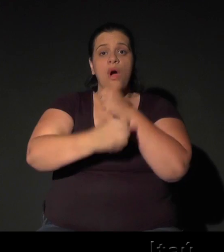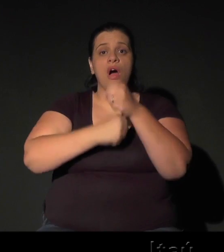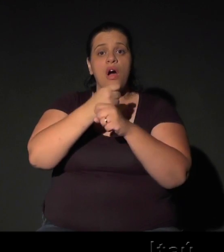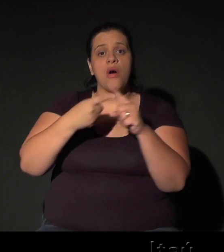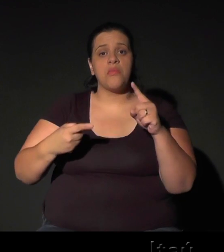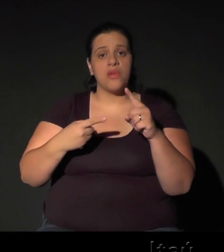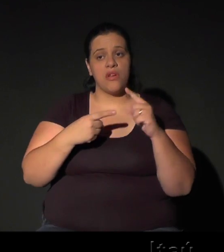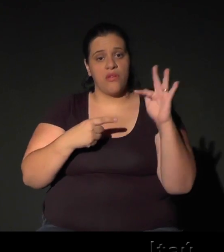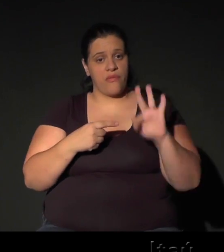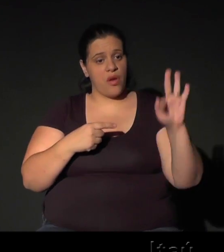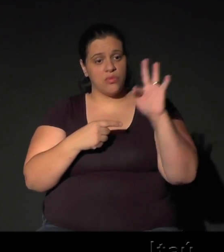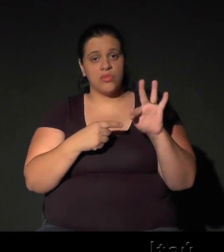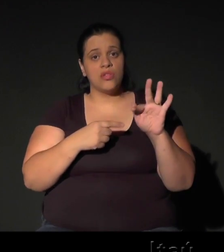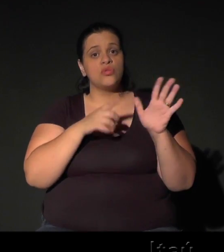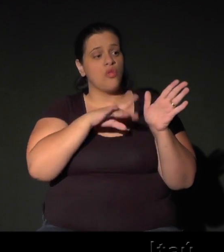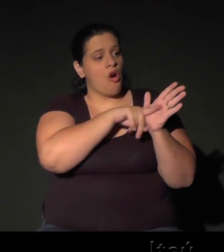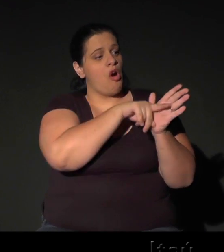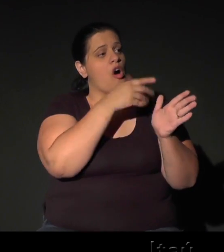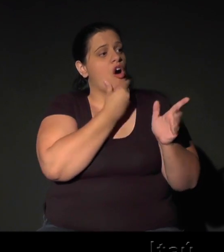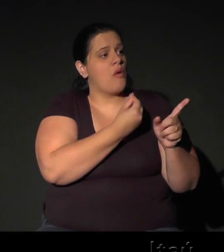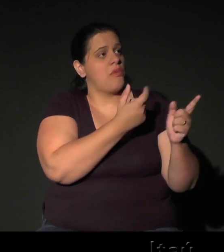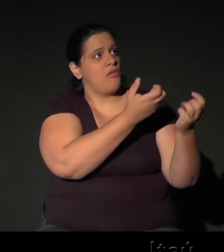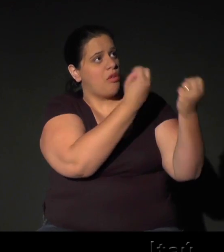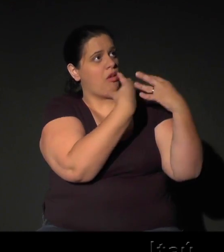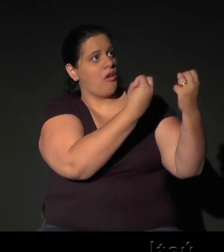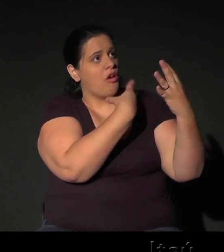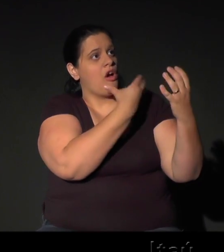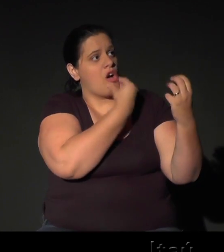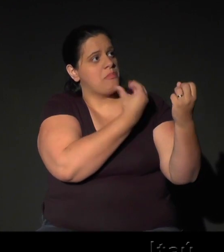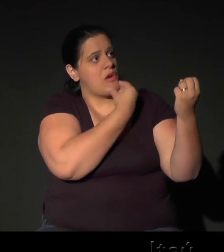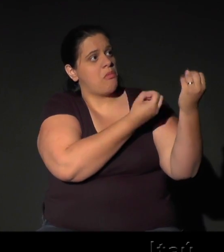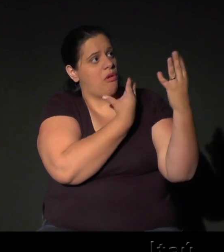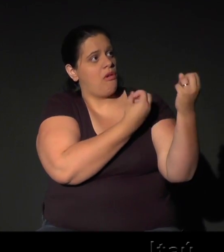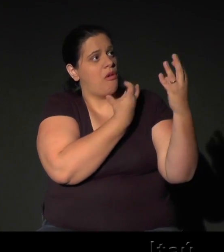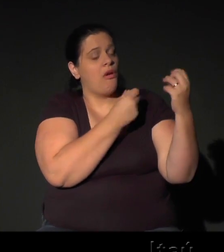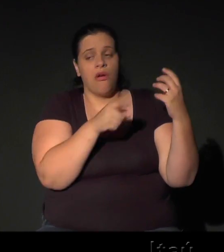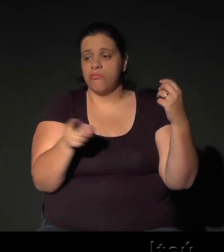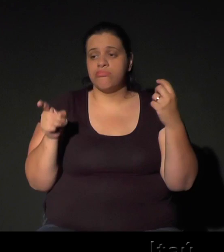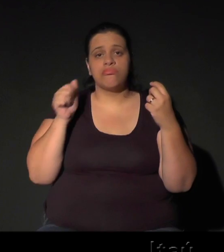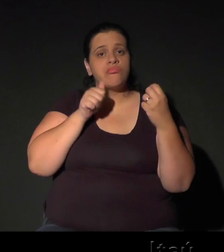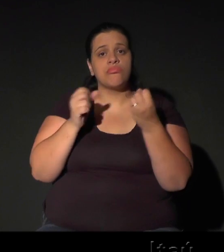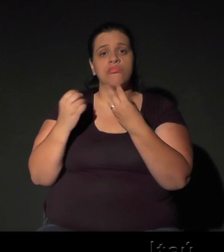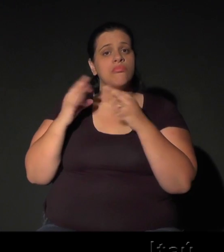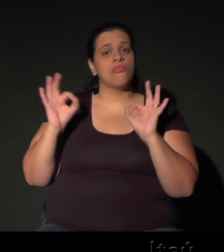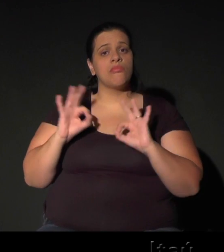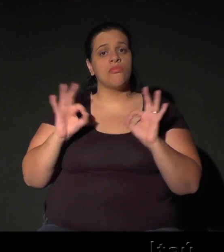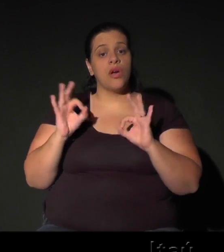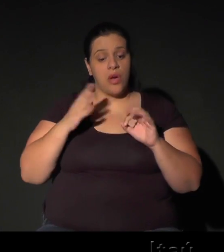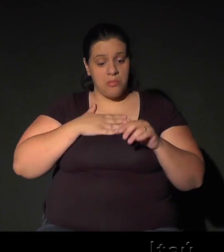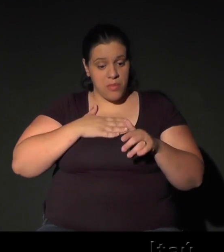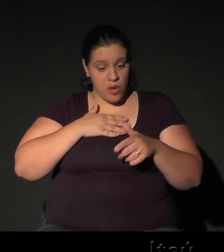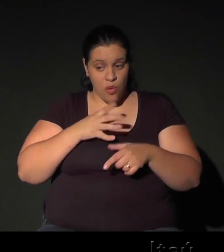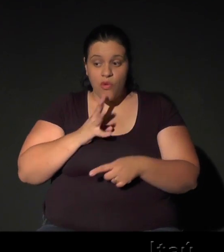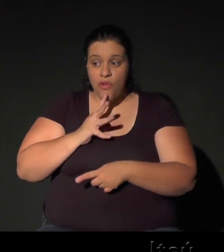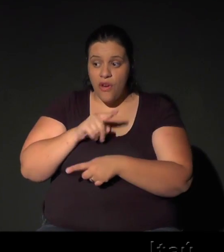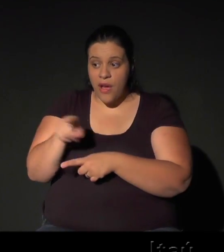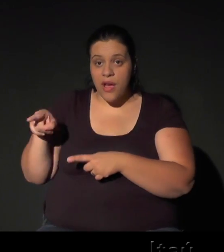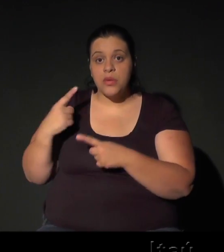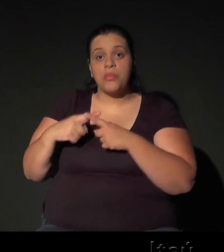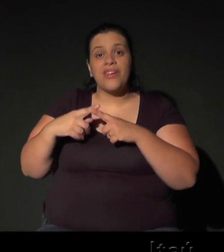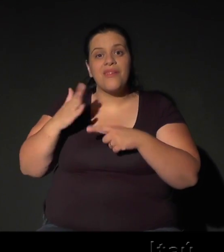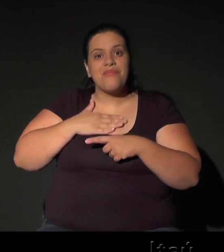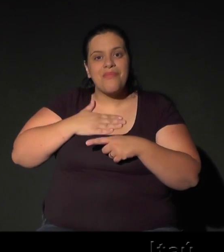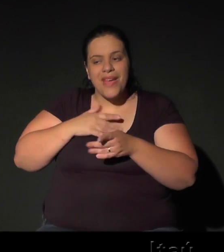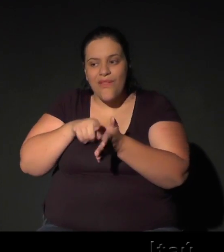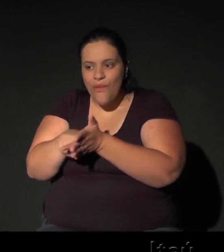graduação eu só estudei autor homem né todas as eh autoras que eu estudei foi um trabalho de fora para dentro não